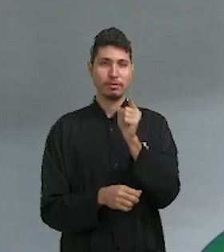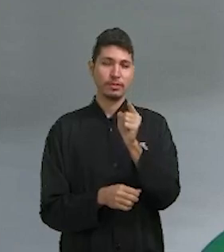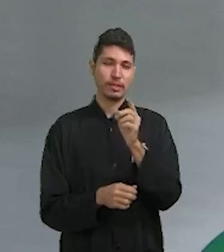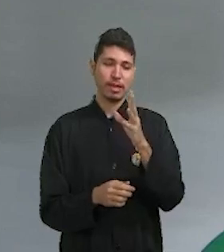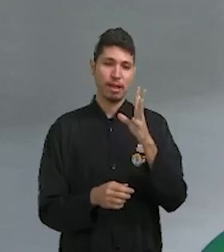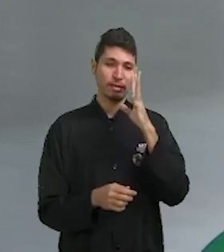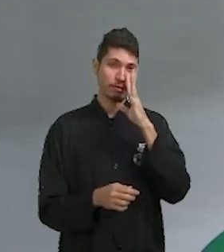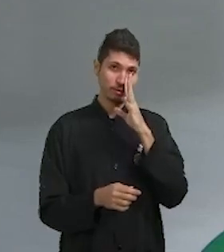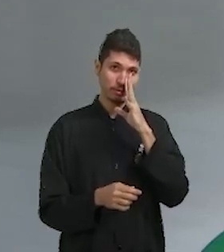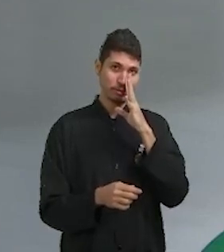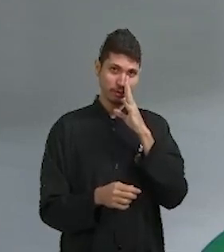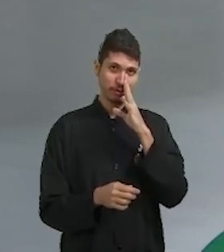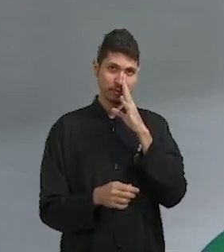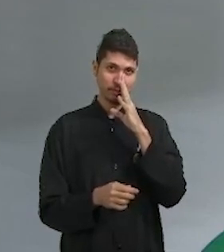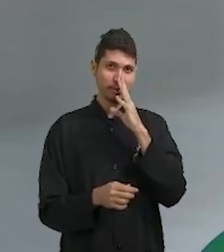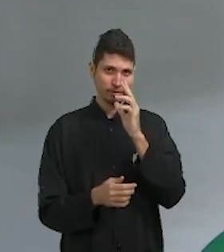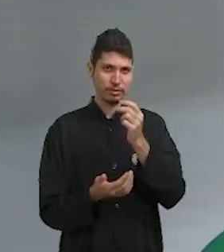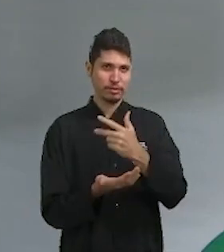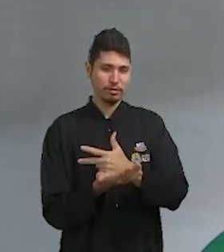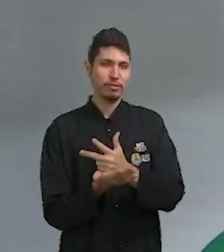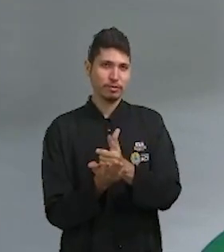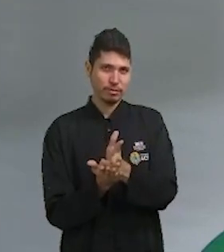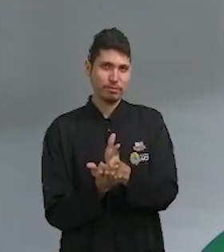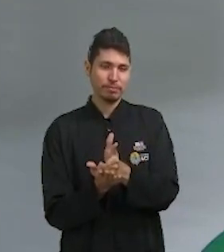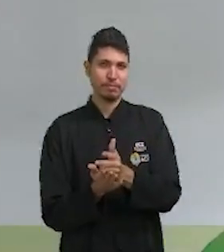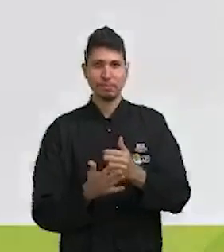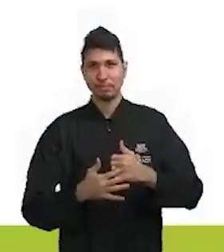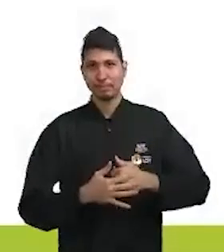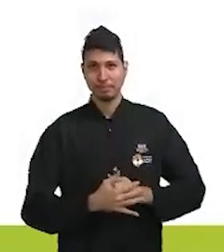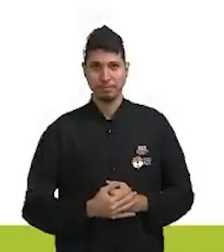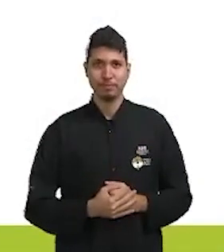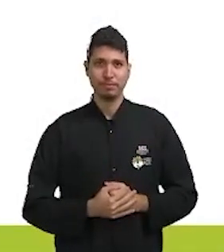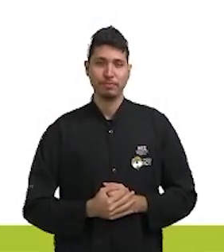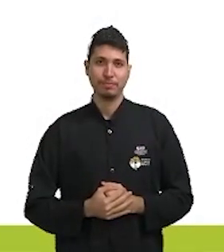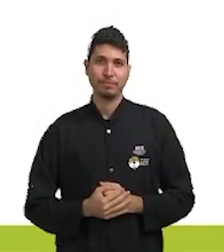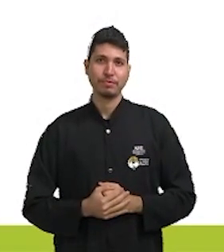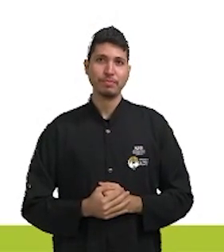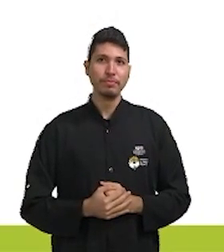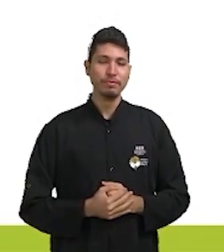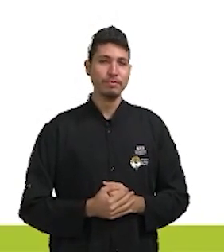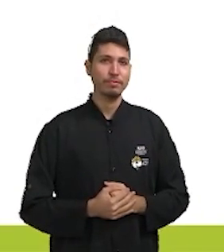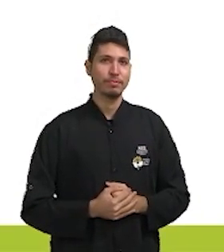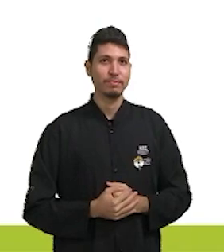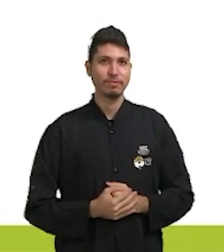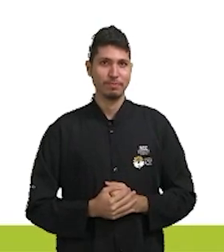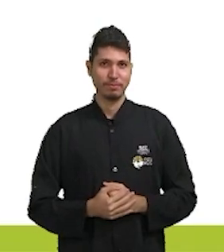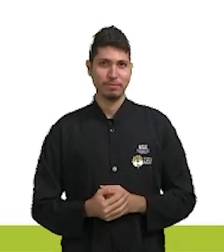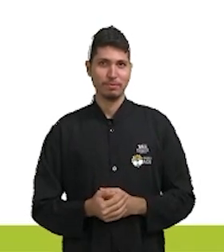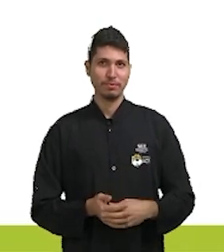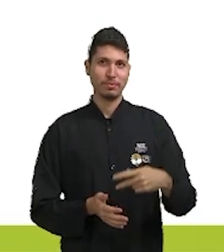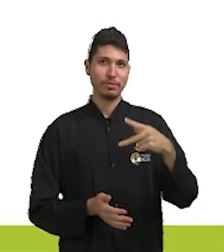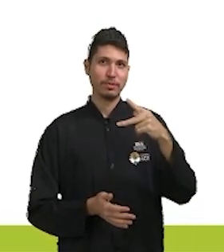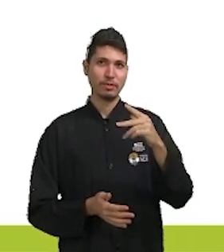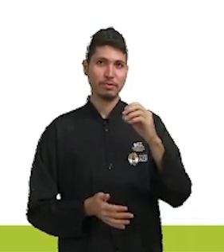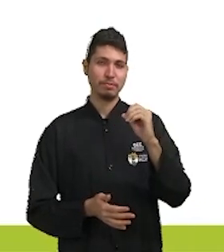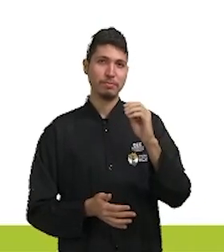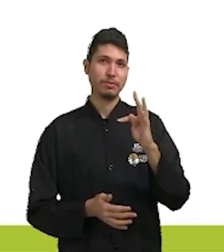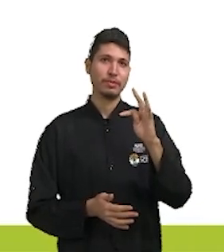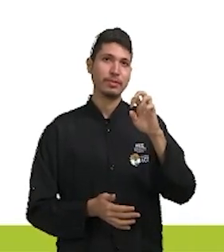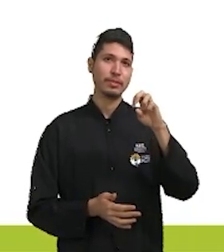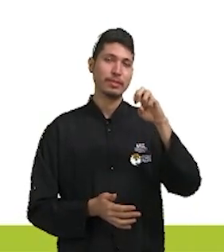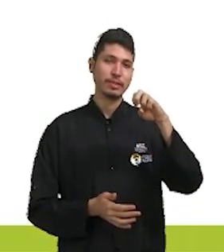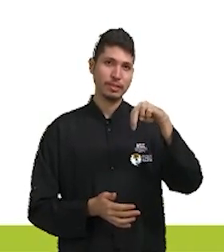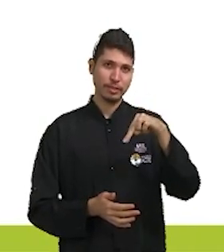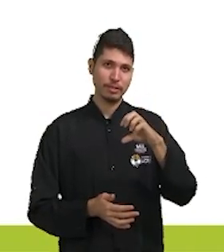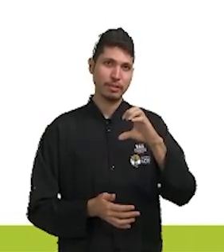ainda o conhecimento de vocês. Então vamos lá. Primeiramente, a gente precisa saber que o potencial de oxidação e